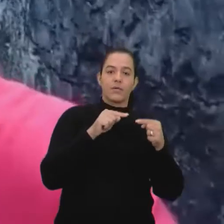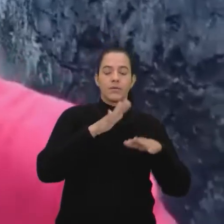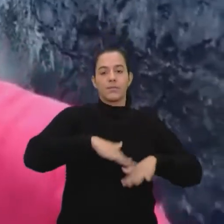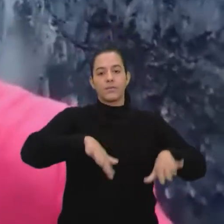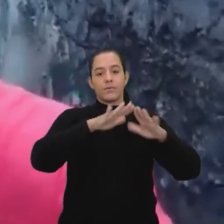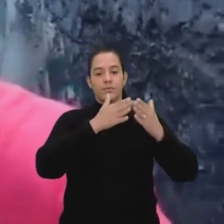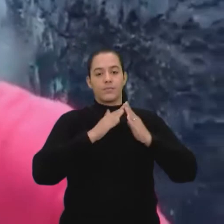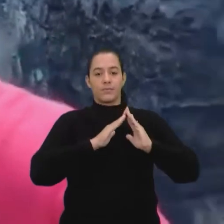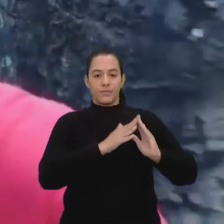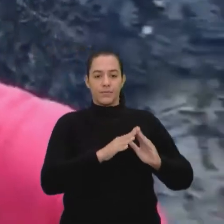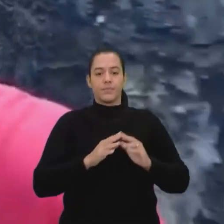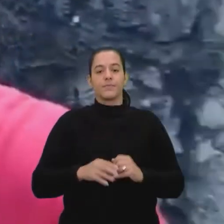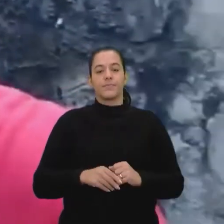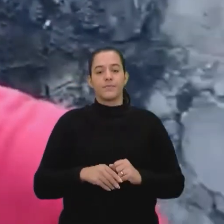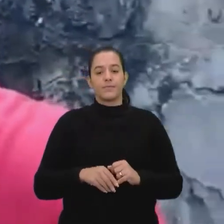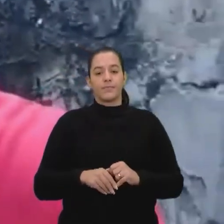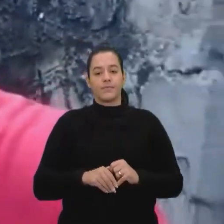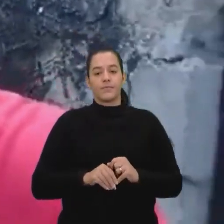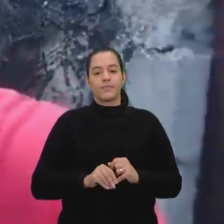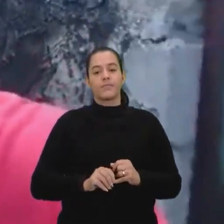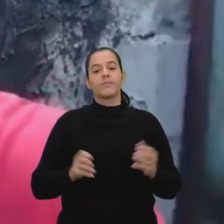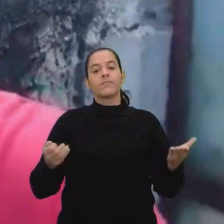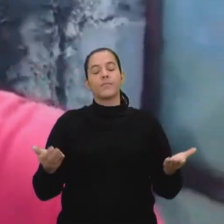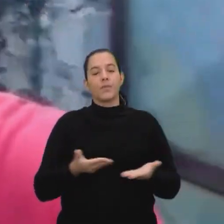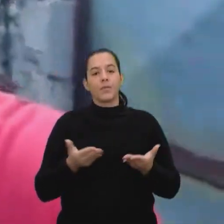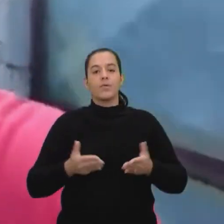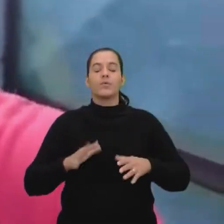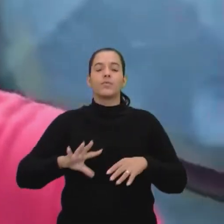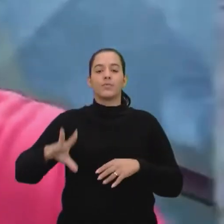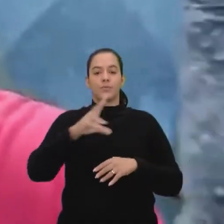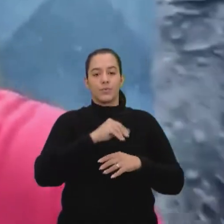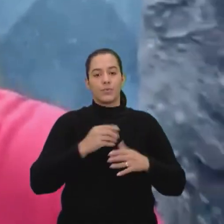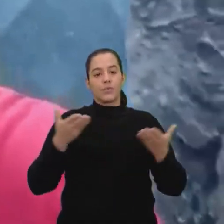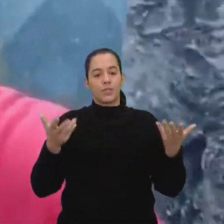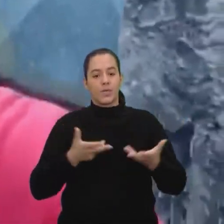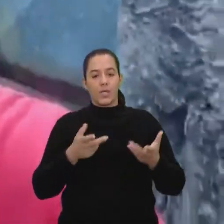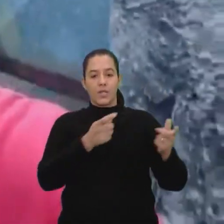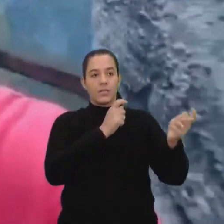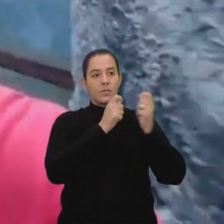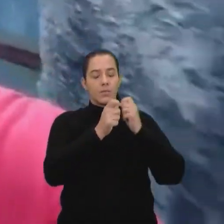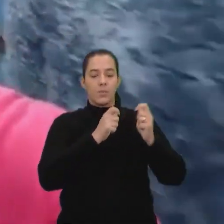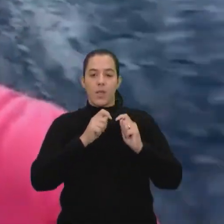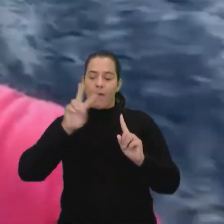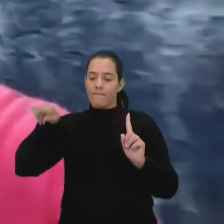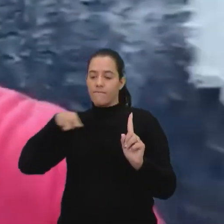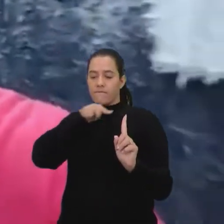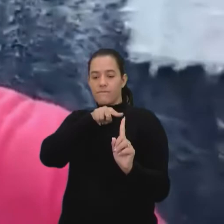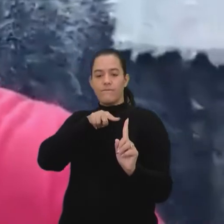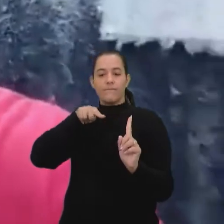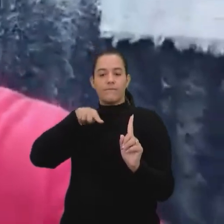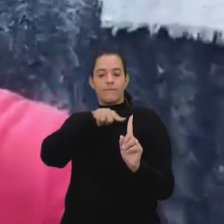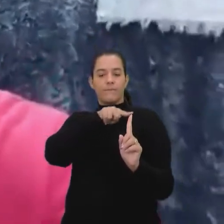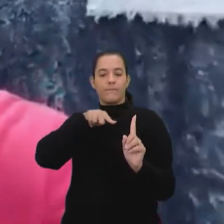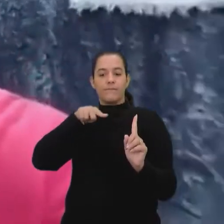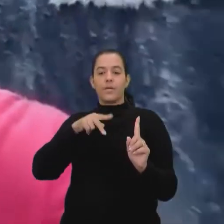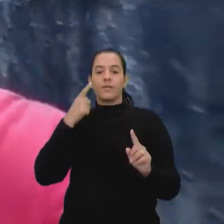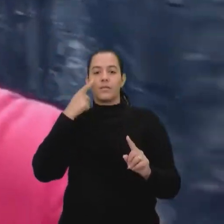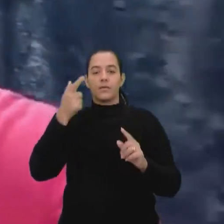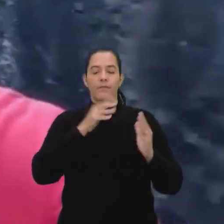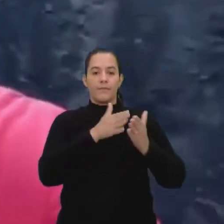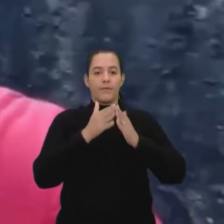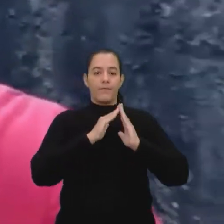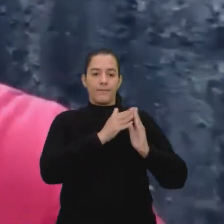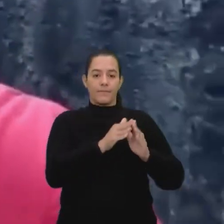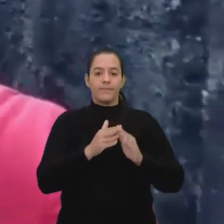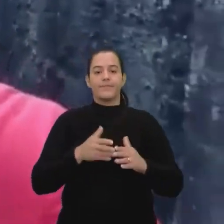comunidade. Jornalismo comunitário é tratar a notícia a partir da perspectiva da favela, é colocar a voz da